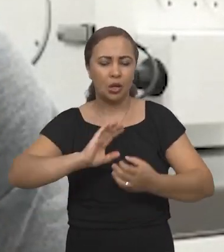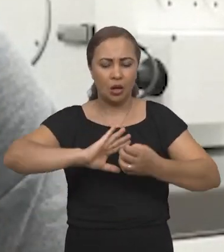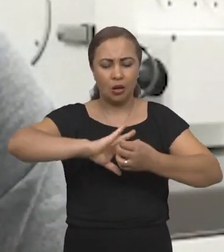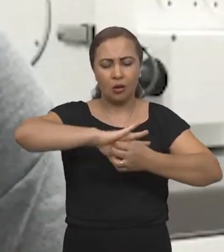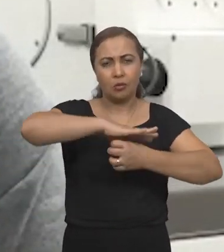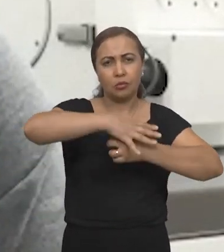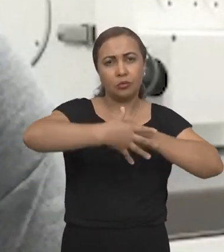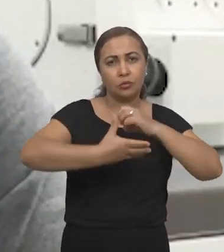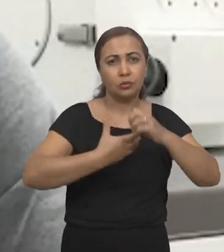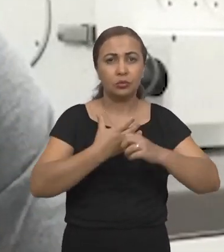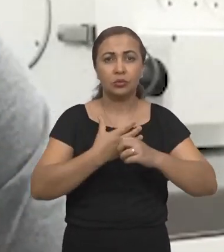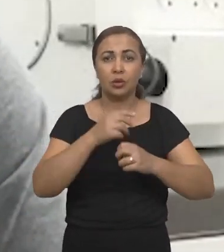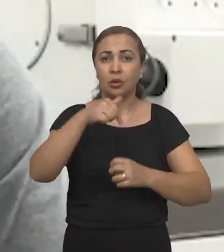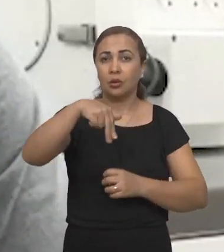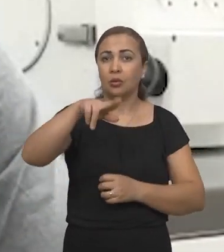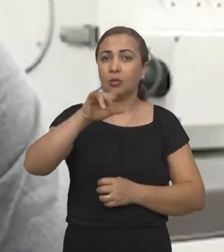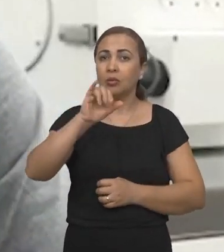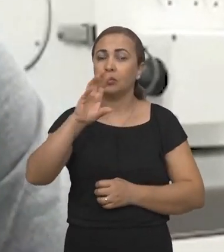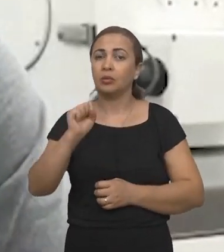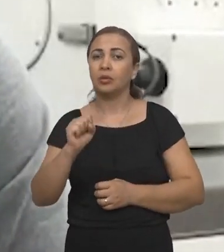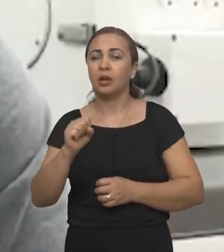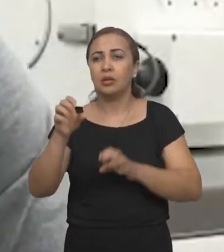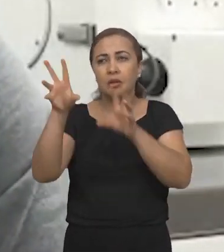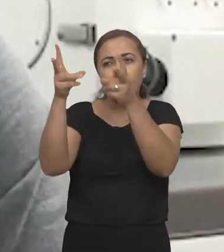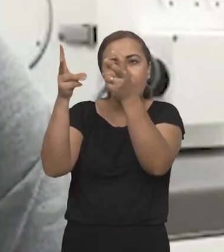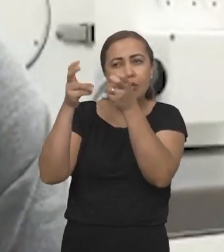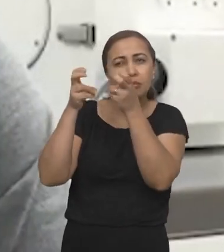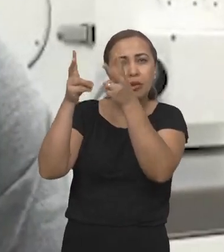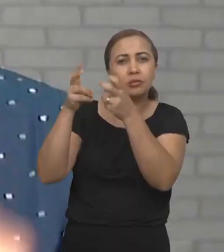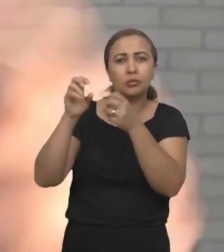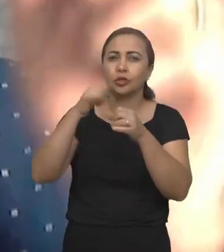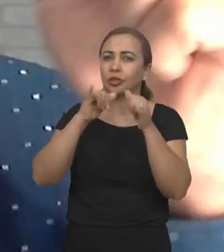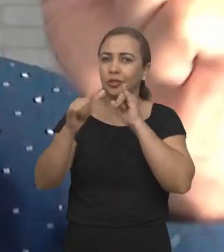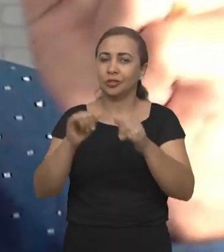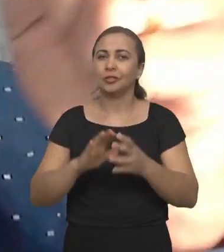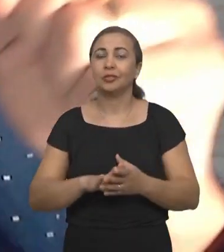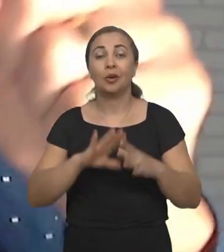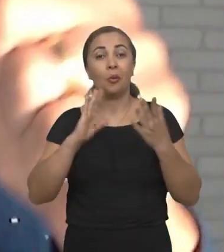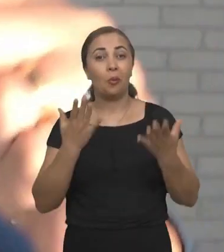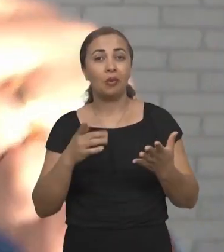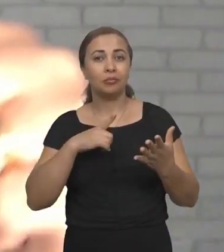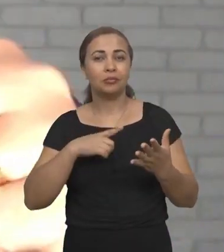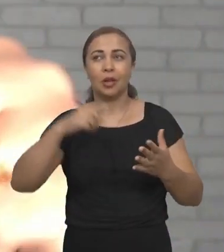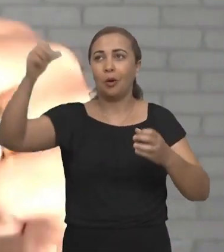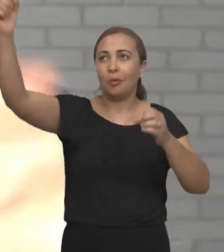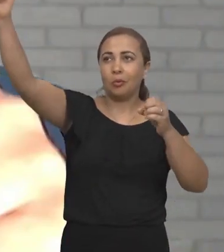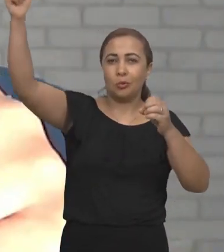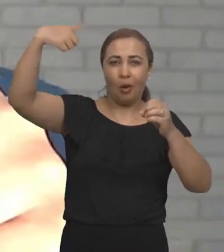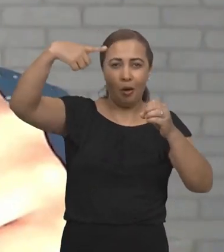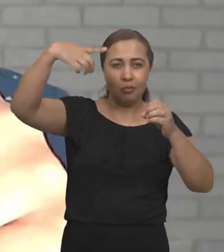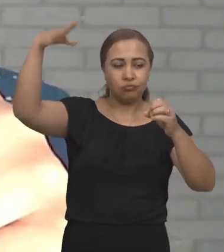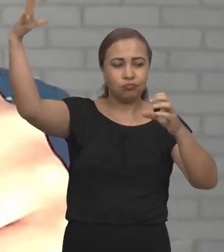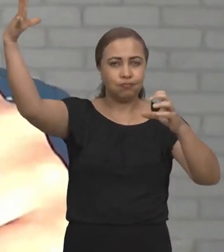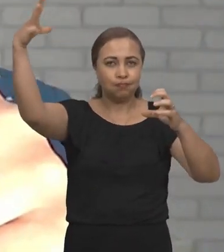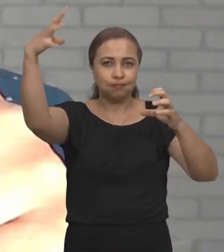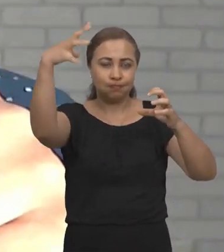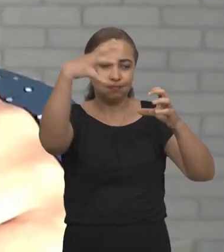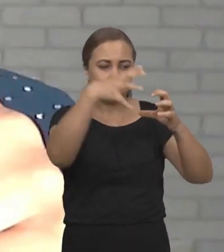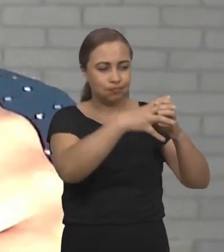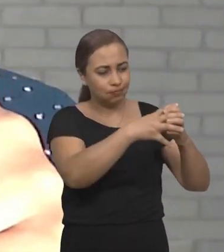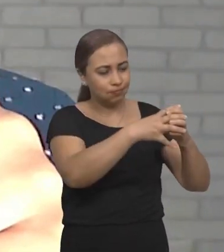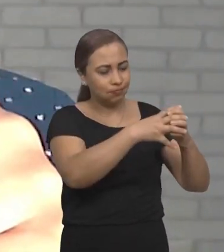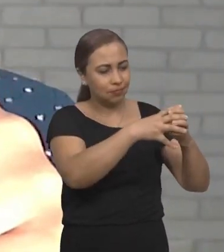revestimentos quase-cristalinos, revestimentos quase-cristalinos na colheita de energia, né? Quando a radiação solar bate